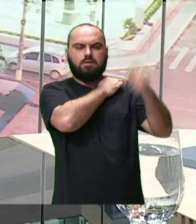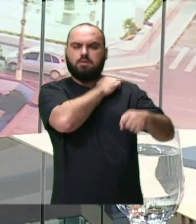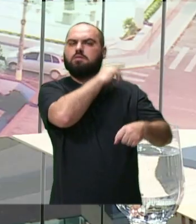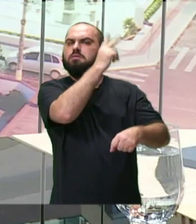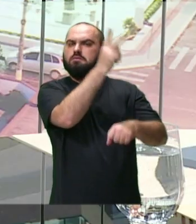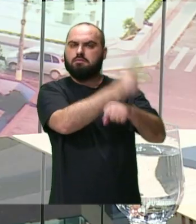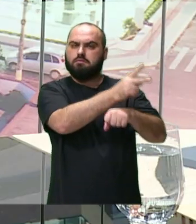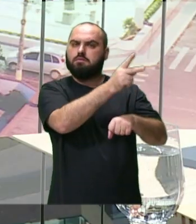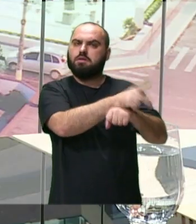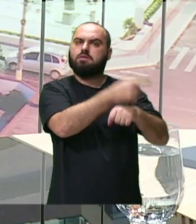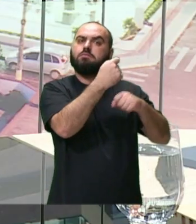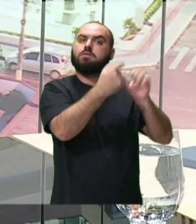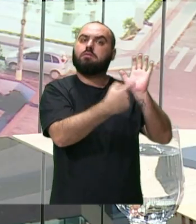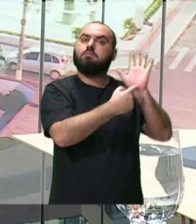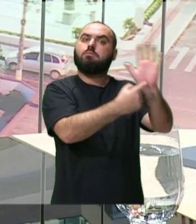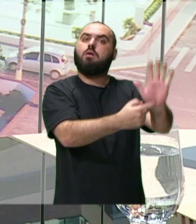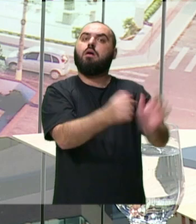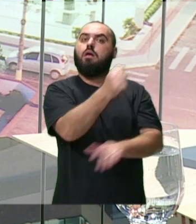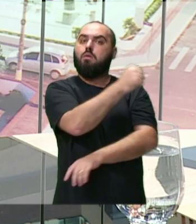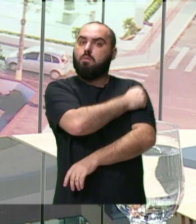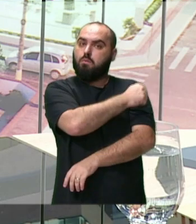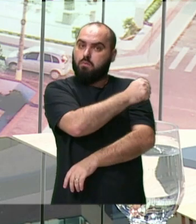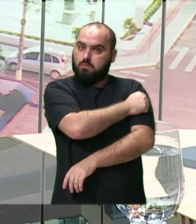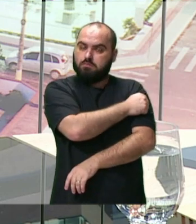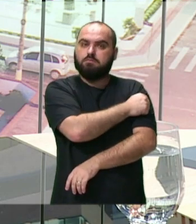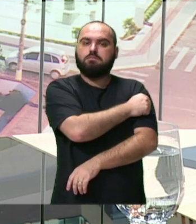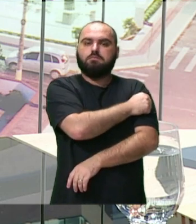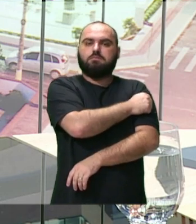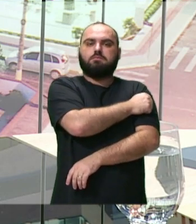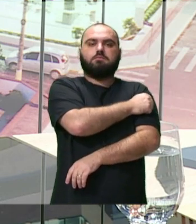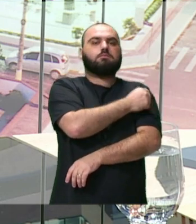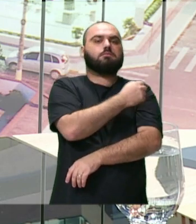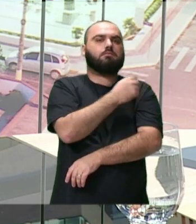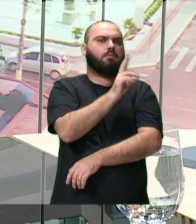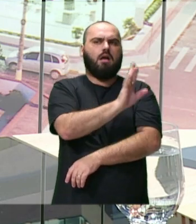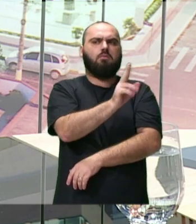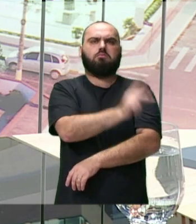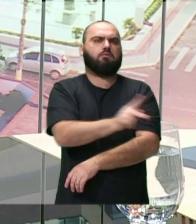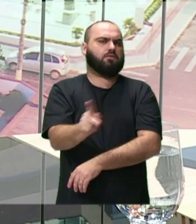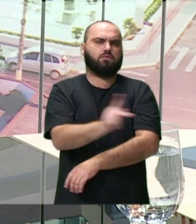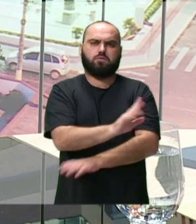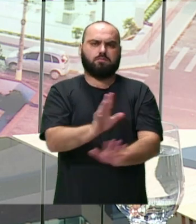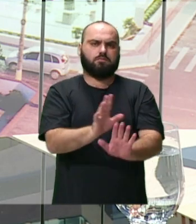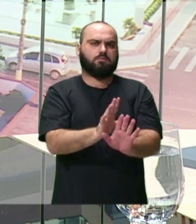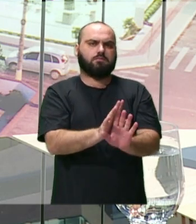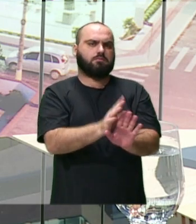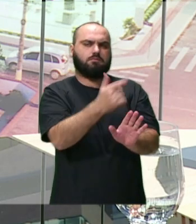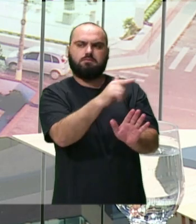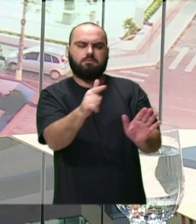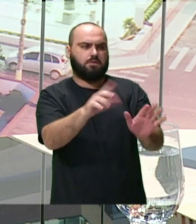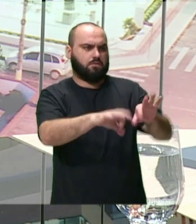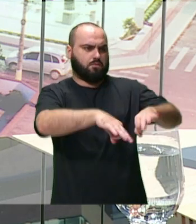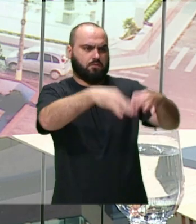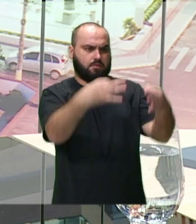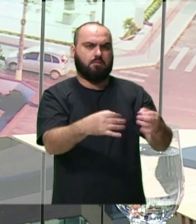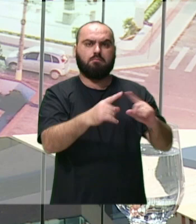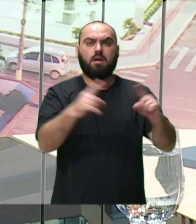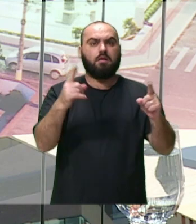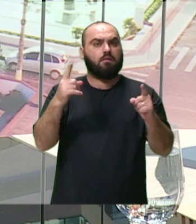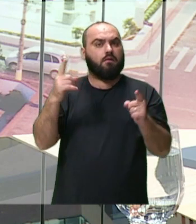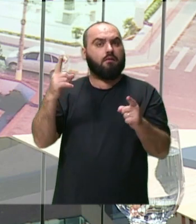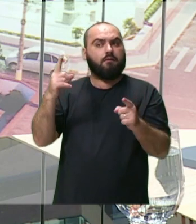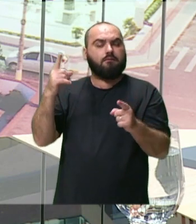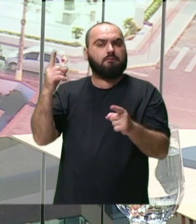tinha que aparecer os alunos, no caso, né? Não professores, não era com nada de efeito, mas tinha que ser um vídeo curto, com um